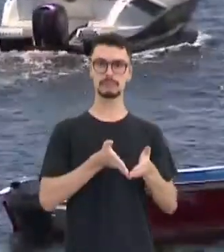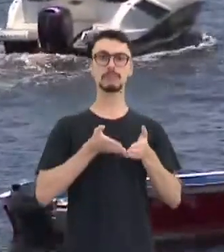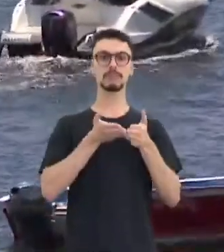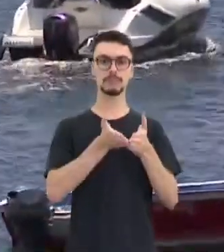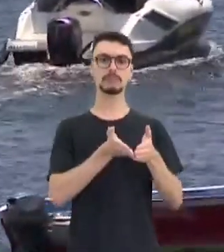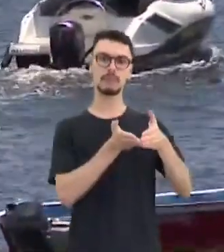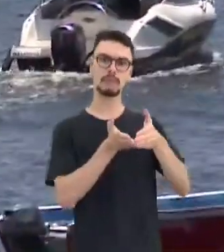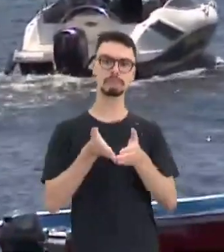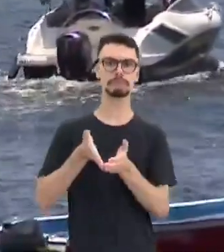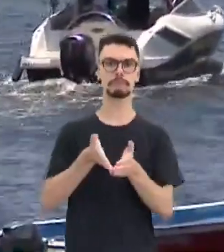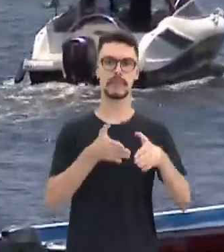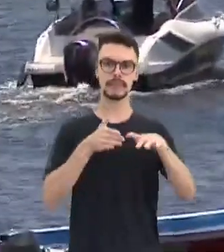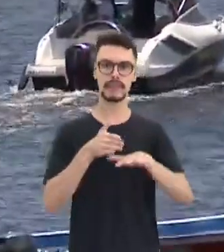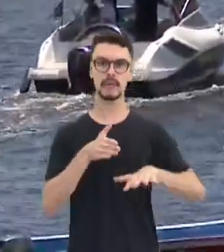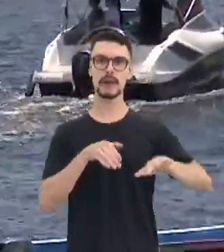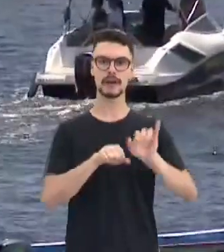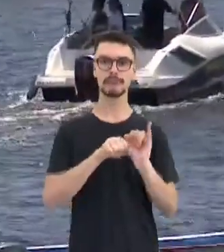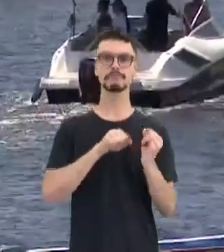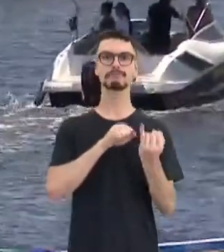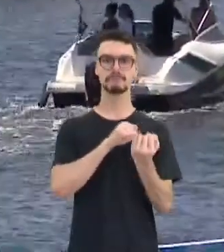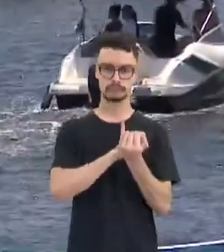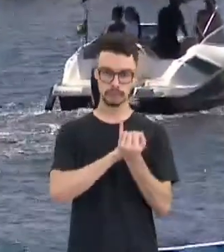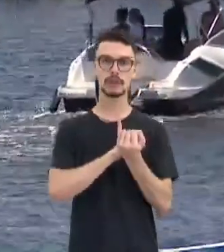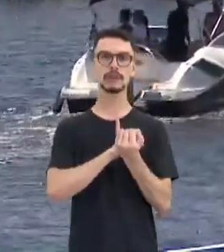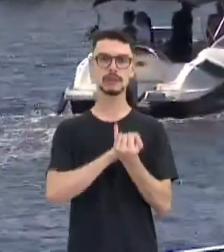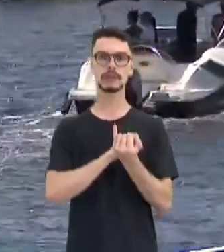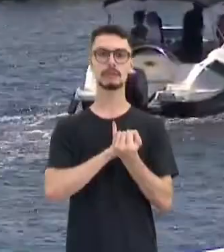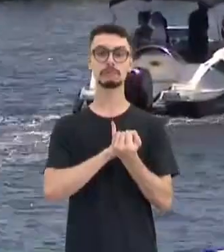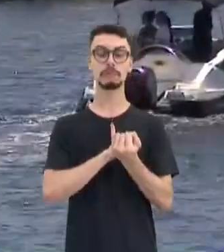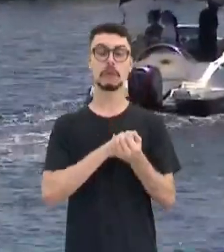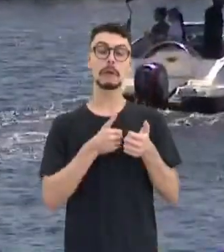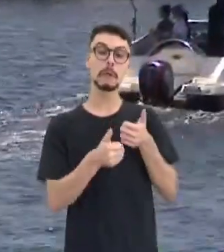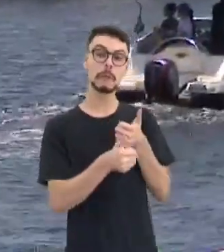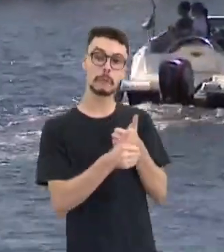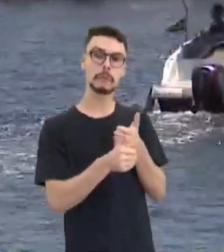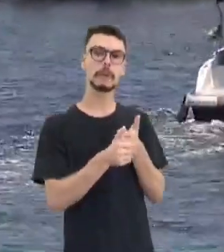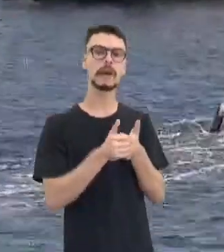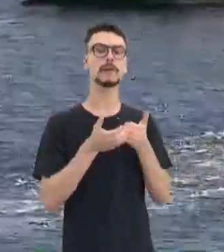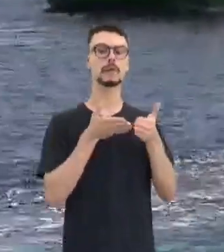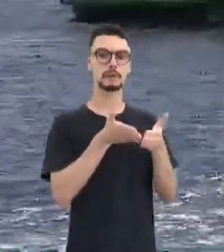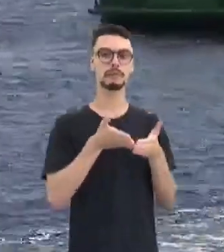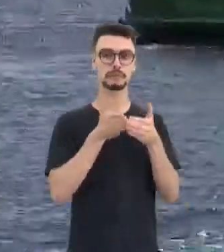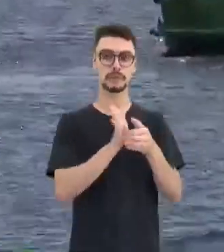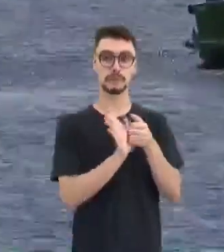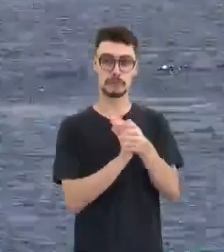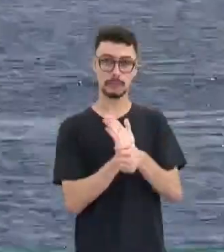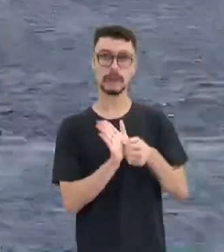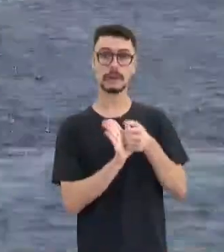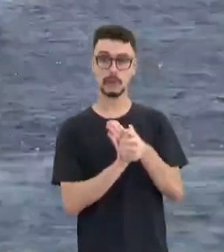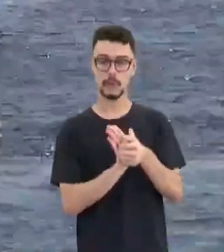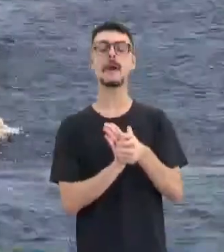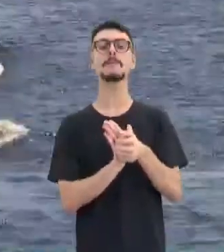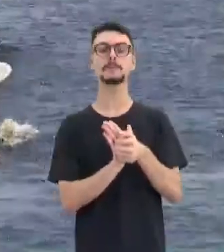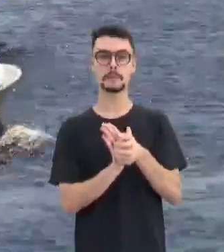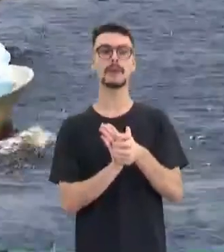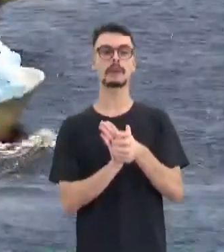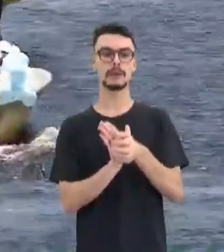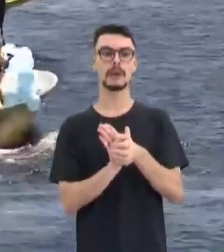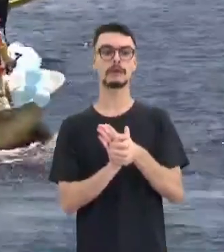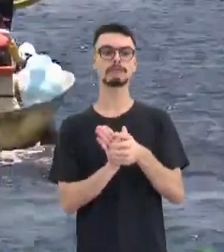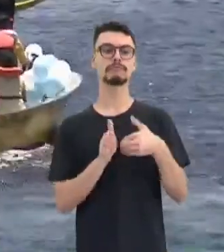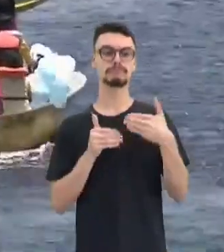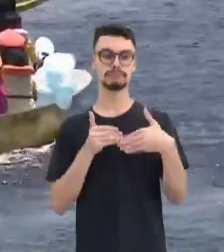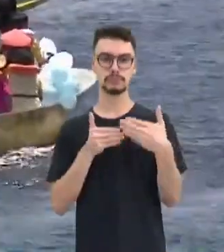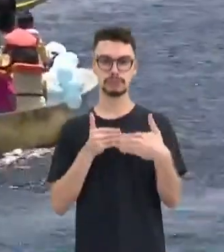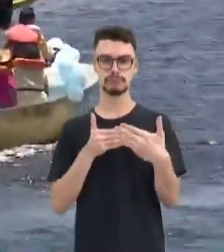na Baía de Paranaguá, aqui no rio Itiberê, até bem próximo ali ao porto de Paranaguá, e depois a imagem de Nossa Senhora dos